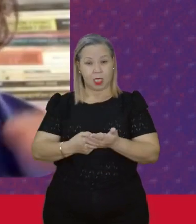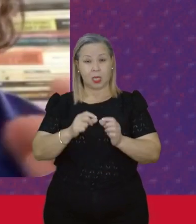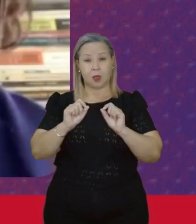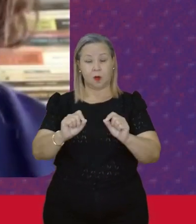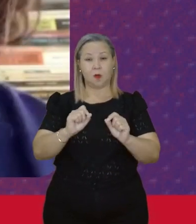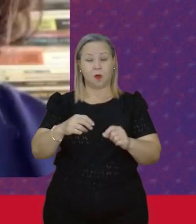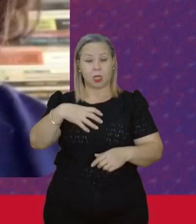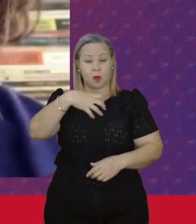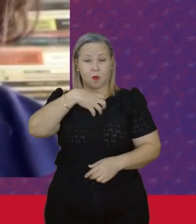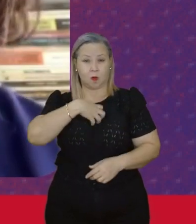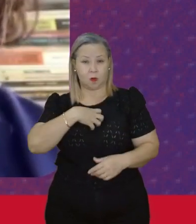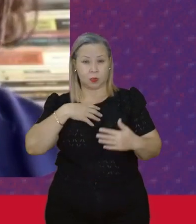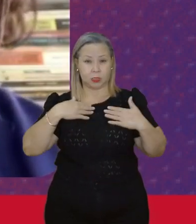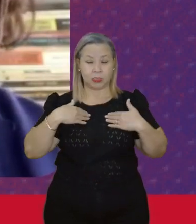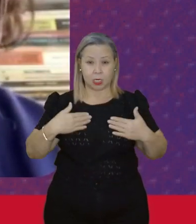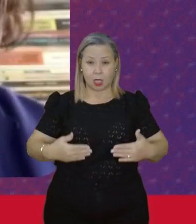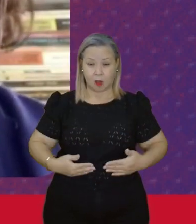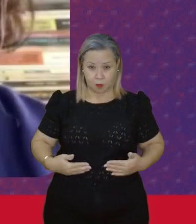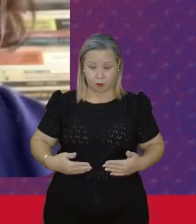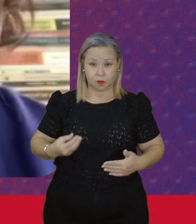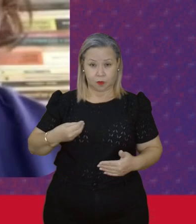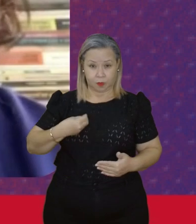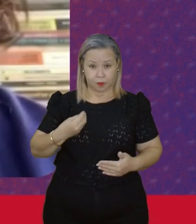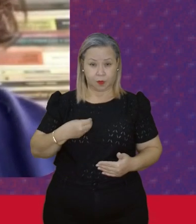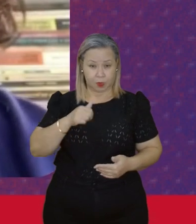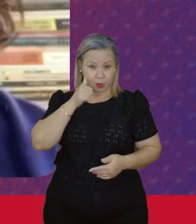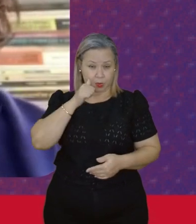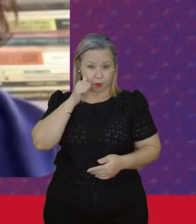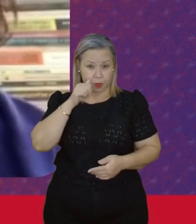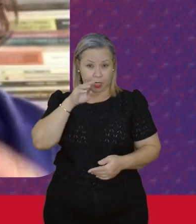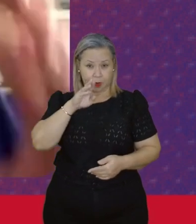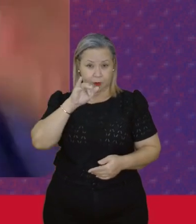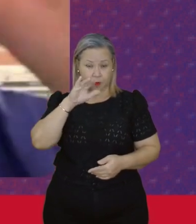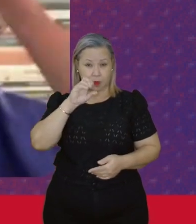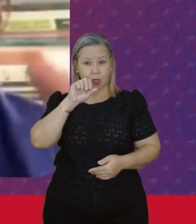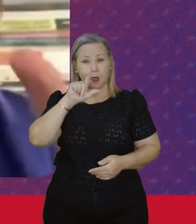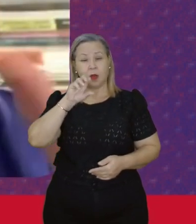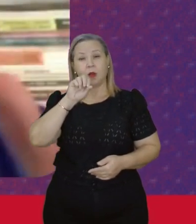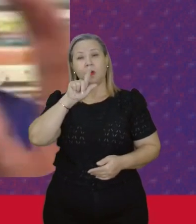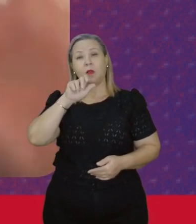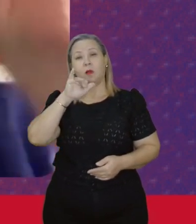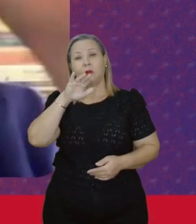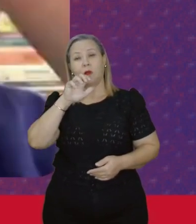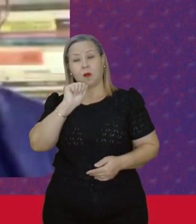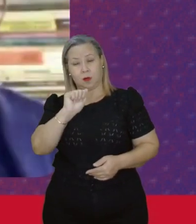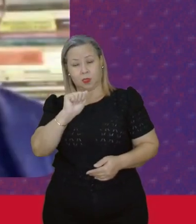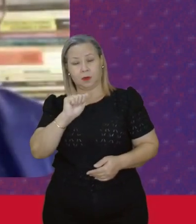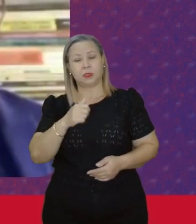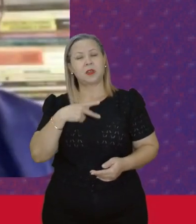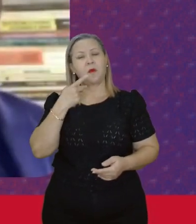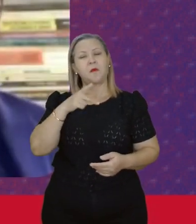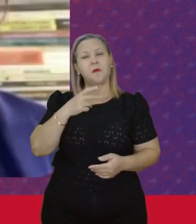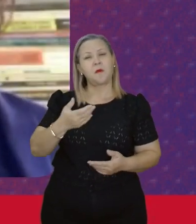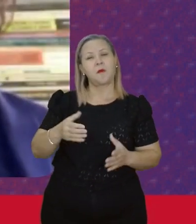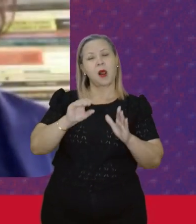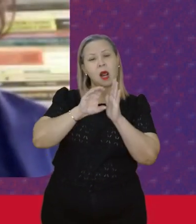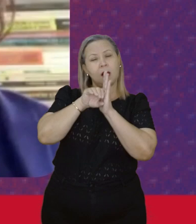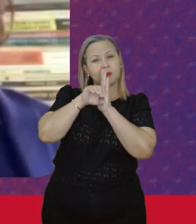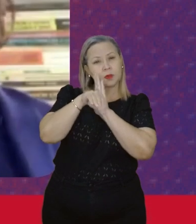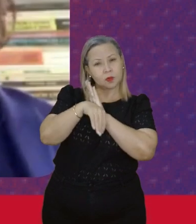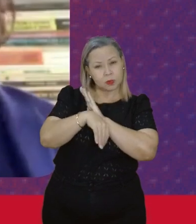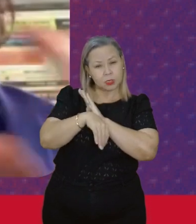condição biológica das mulheres, nós estamos falando de uma ideia, de um conceito, que é